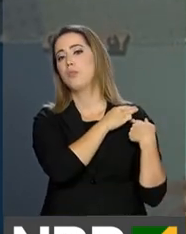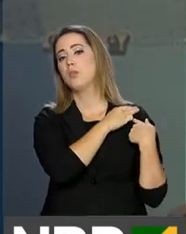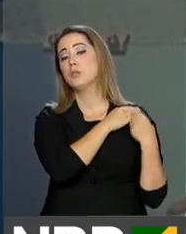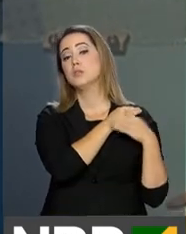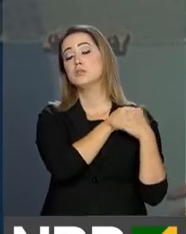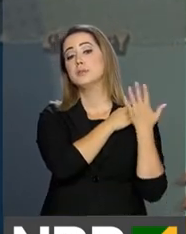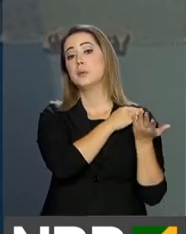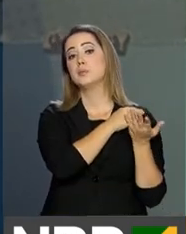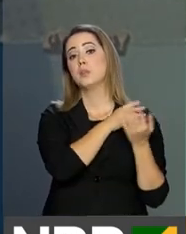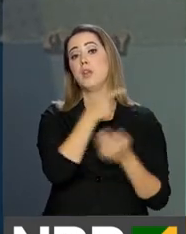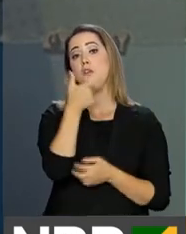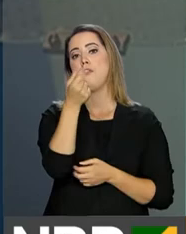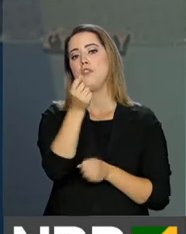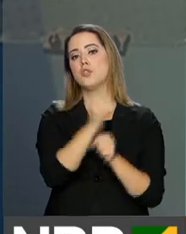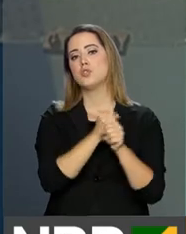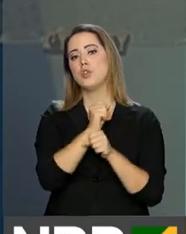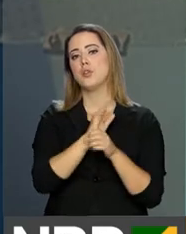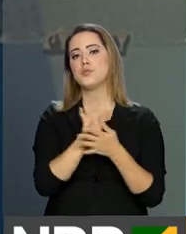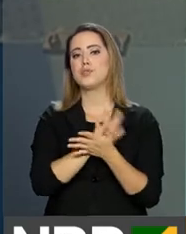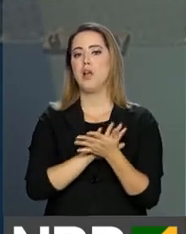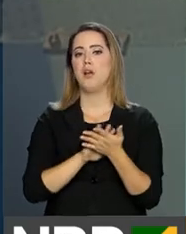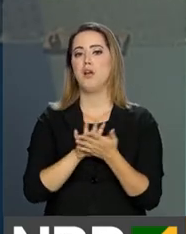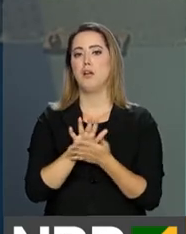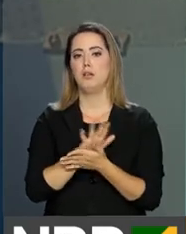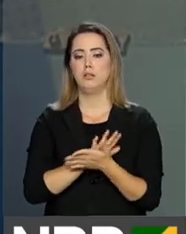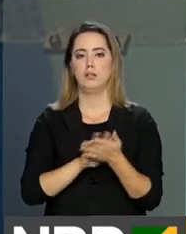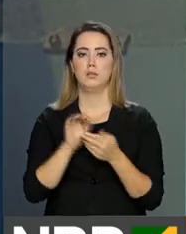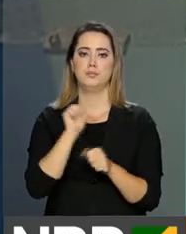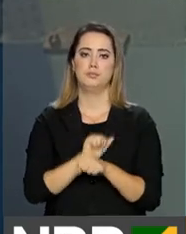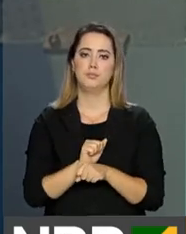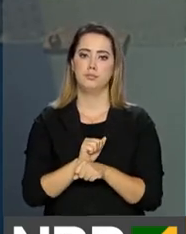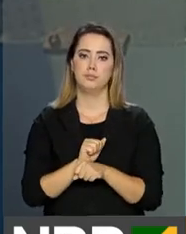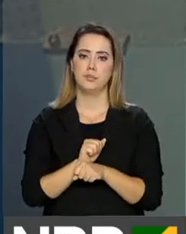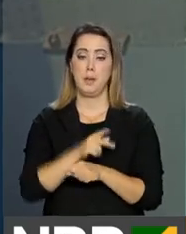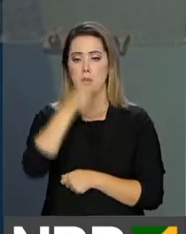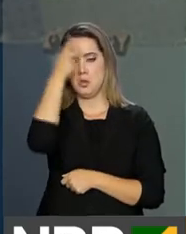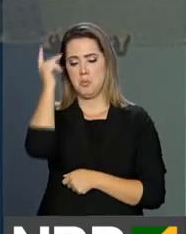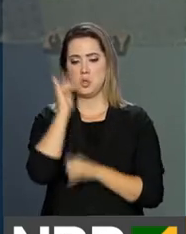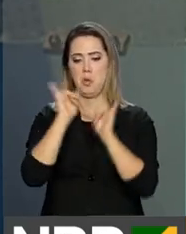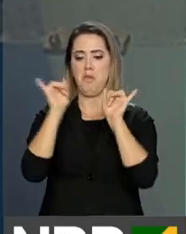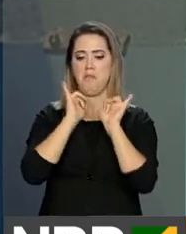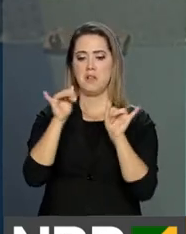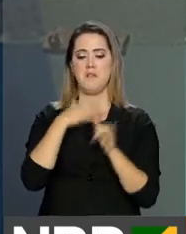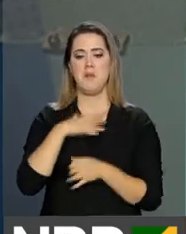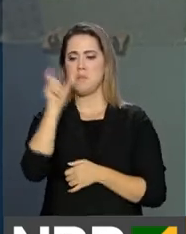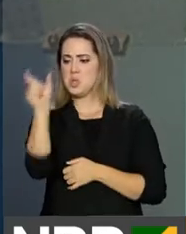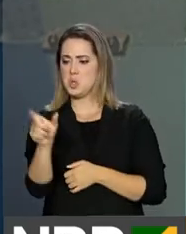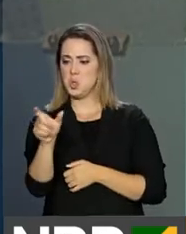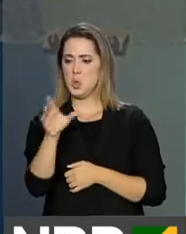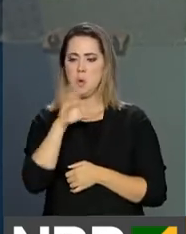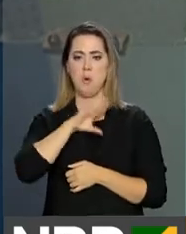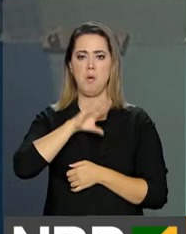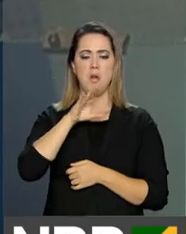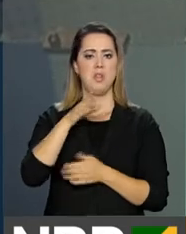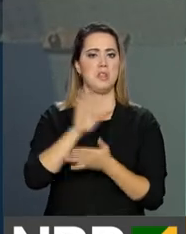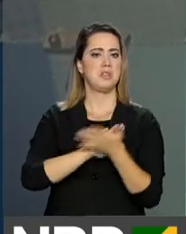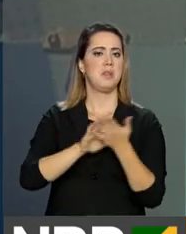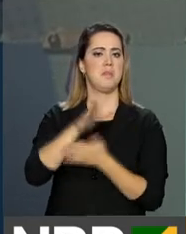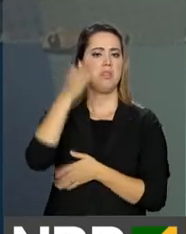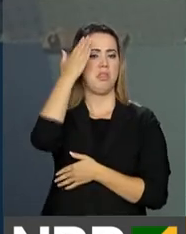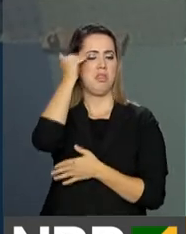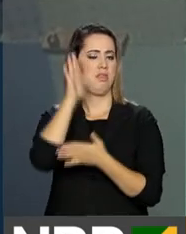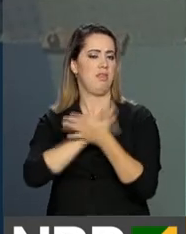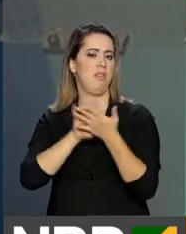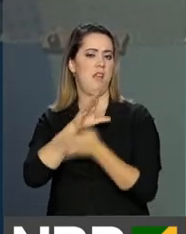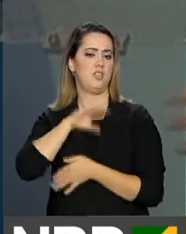que se alardeava é que quem fazia o ensino básico, o ensino médio, não sabia falar português, não sabia